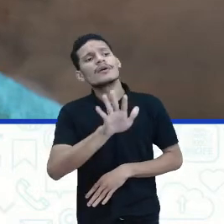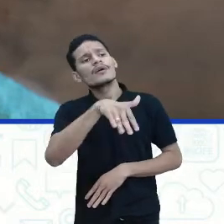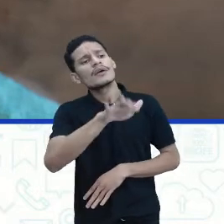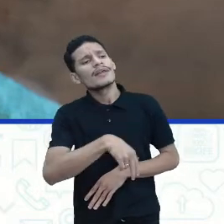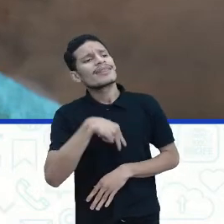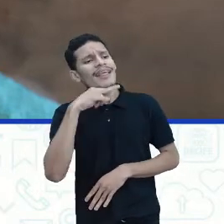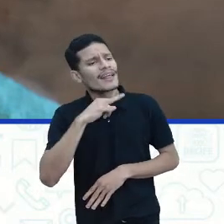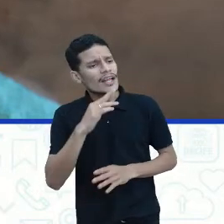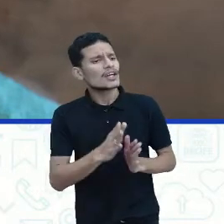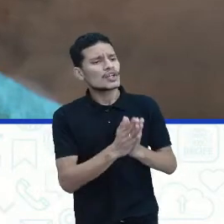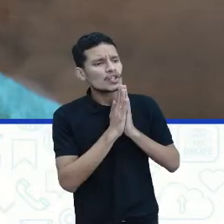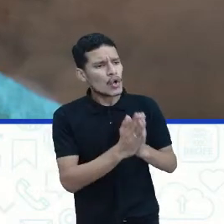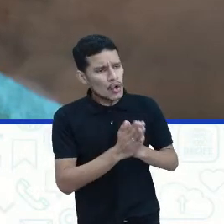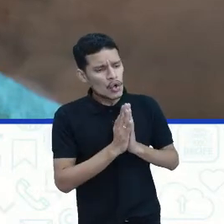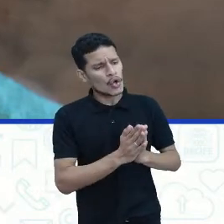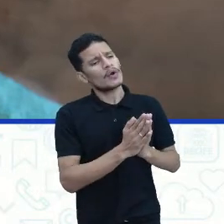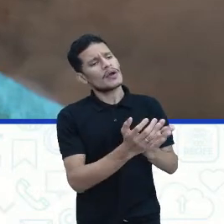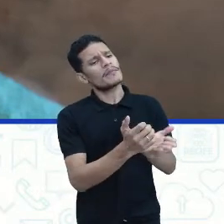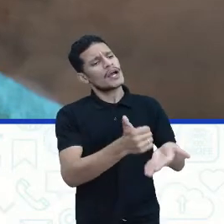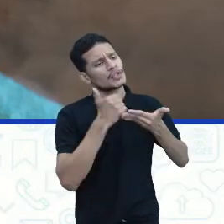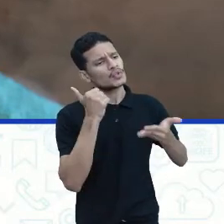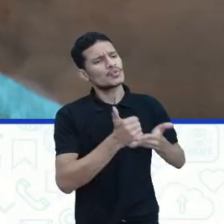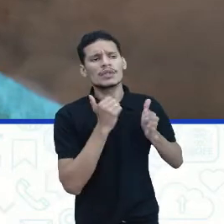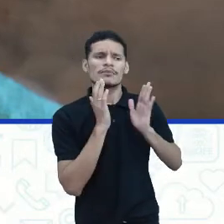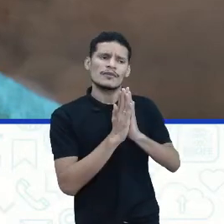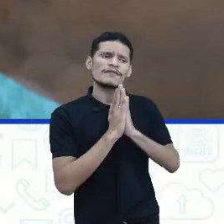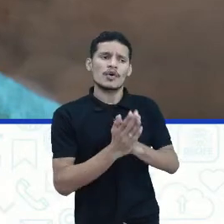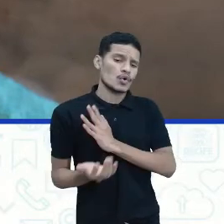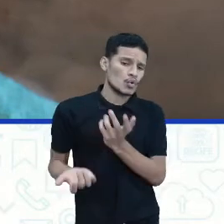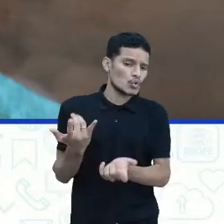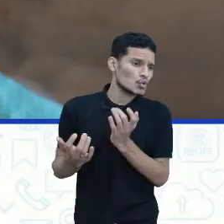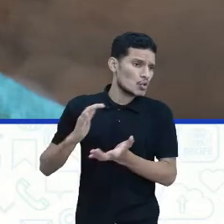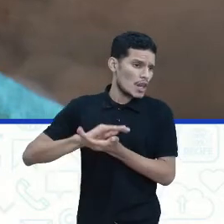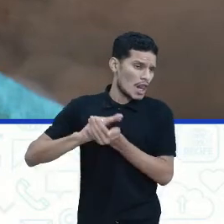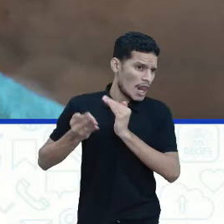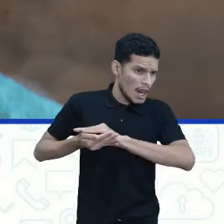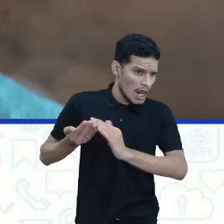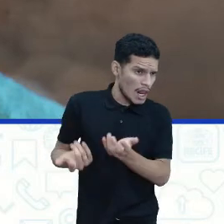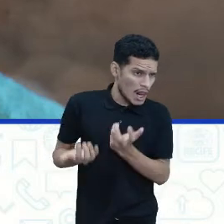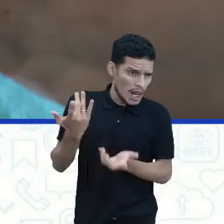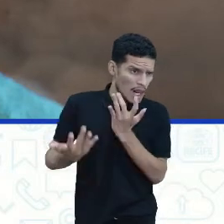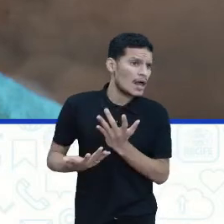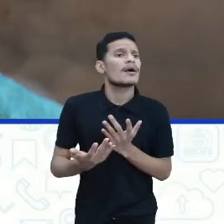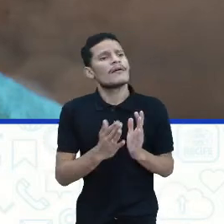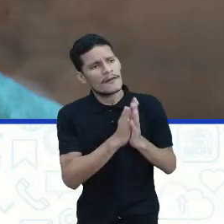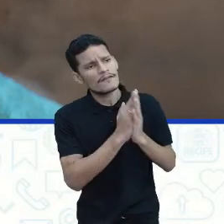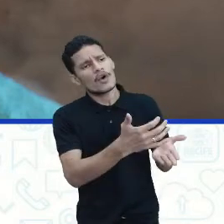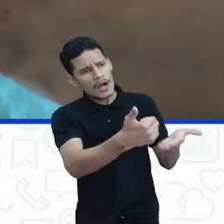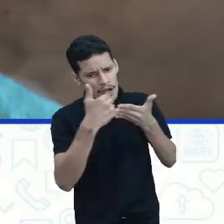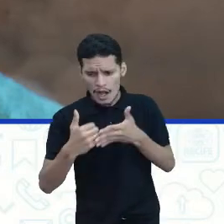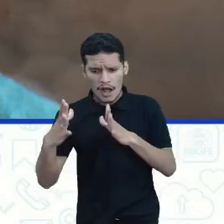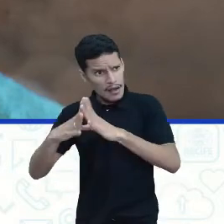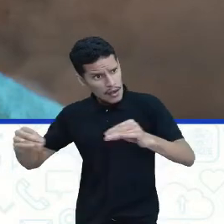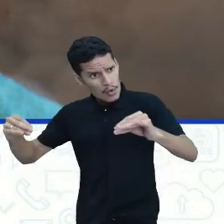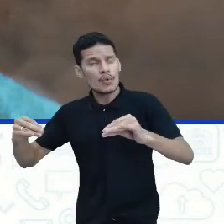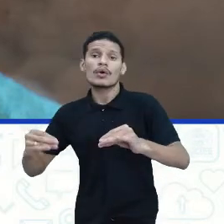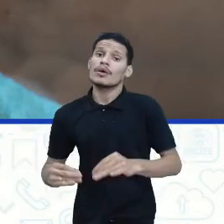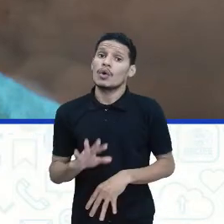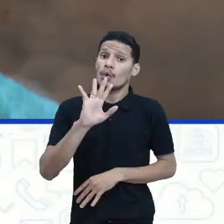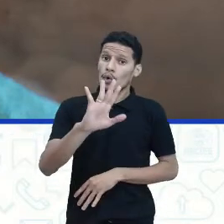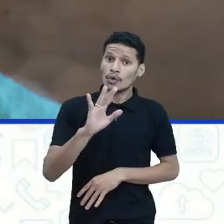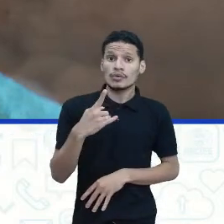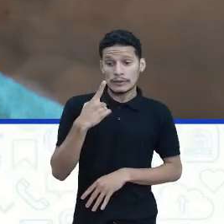eu preciso que você me ajude. O cuscuz está queimando tudo na cozinha. Corra aqui, vem apagar esse fogo. Se a gente focar no que é